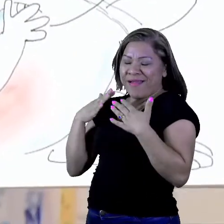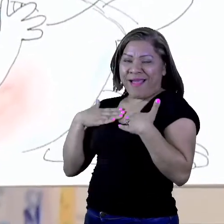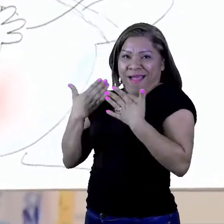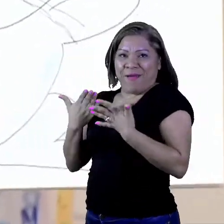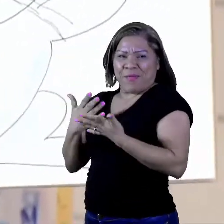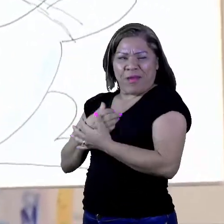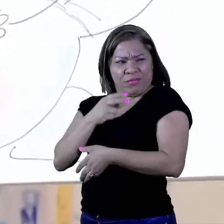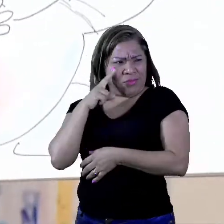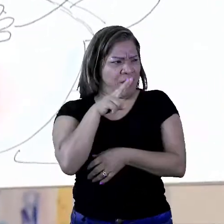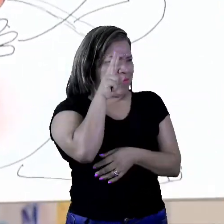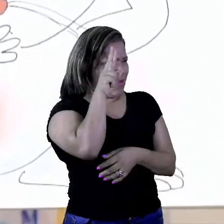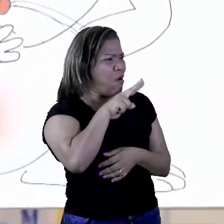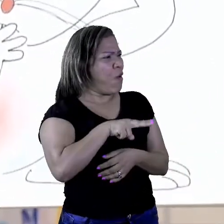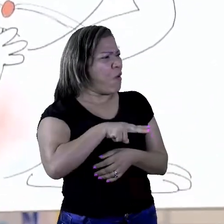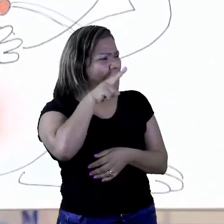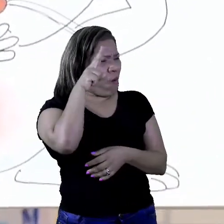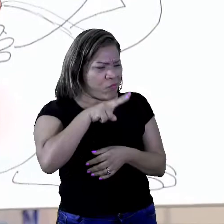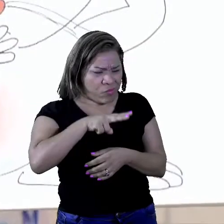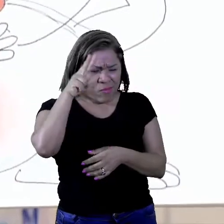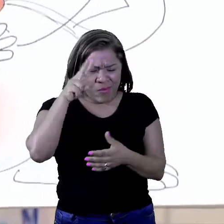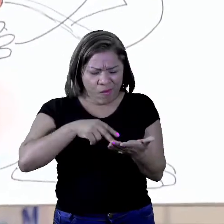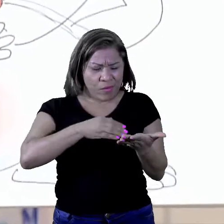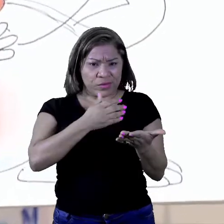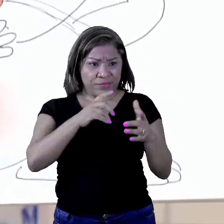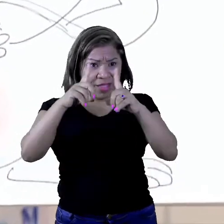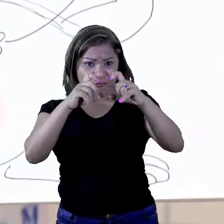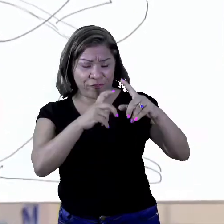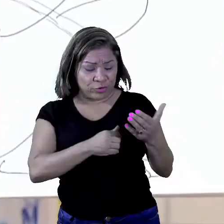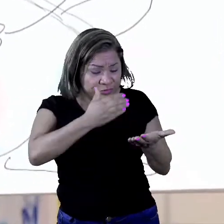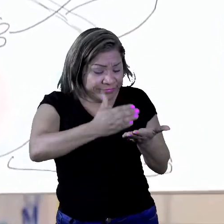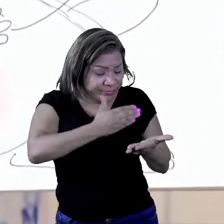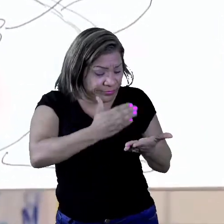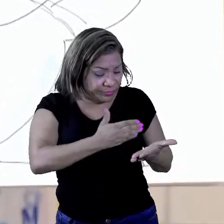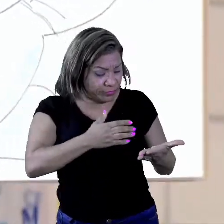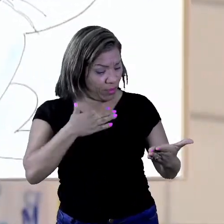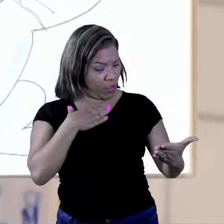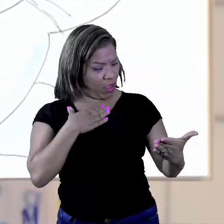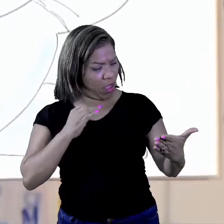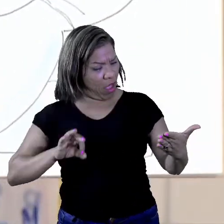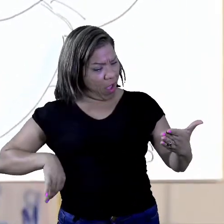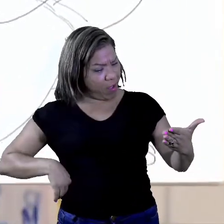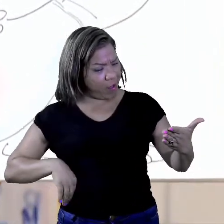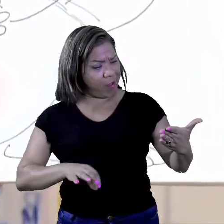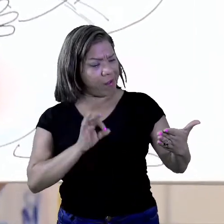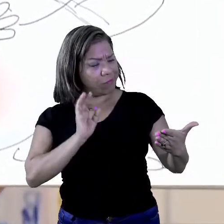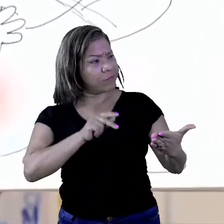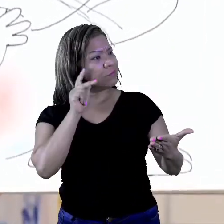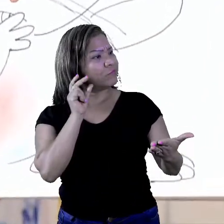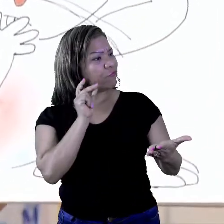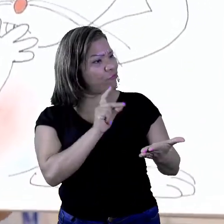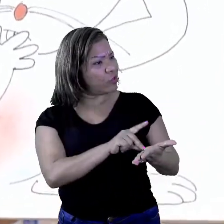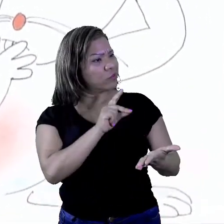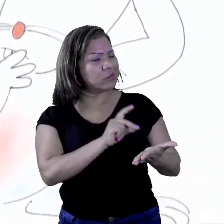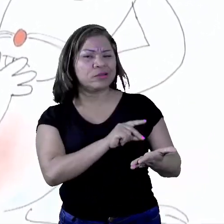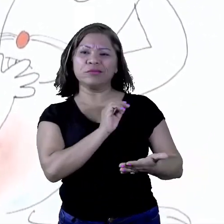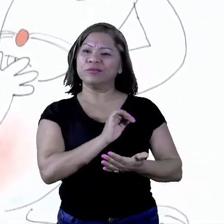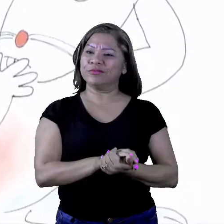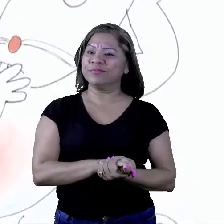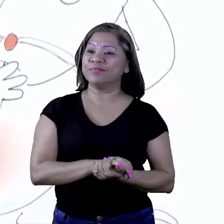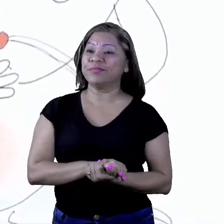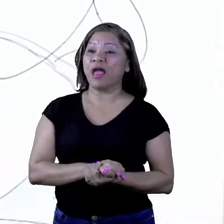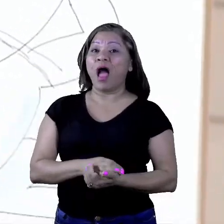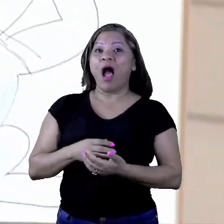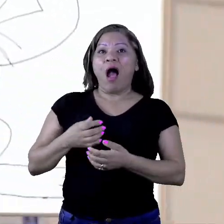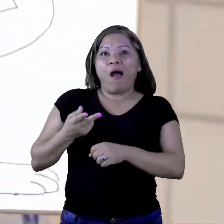a olhar as fotografias da sua família e falou, e não é que ela tem razão? Então o que ele pensou? Eu vou procurar uma